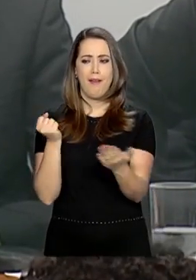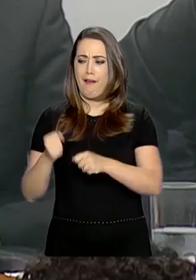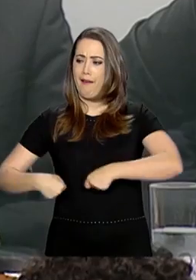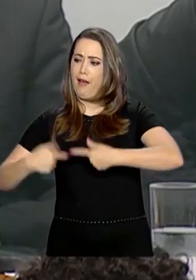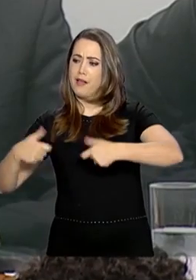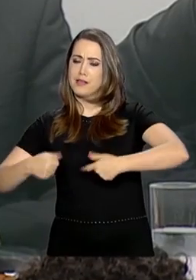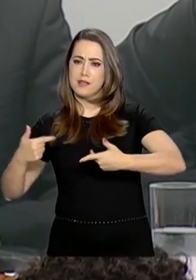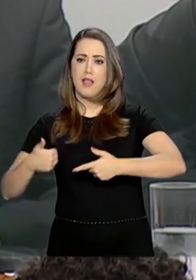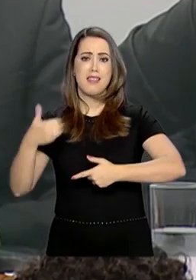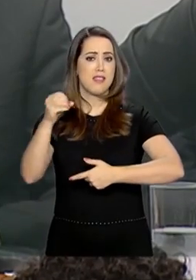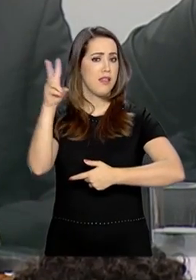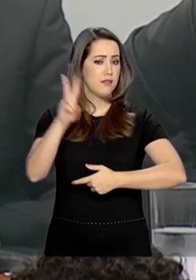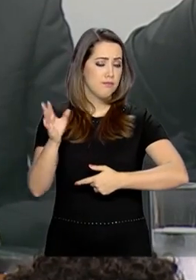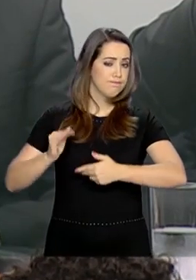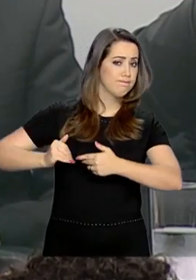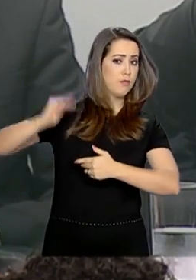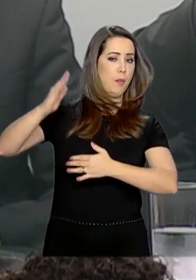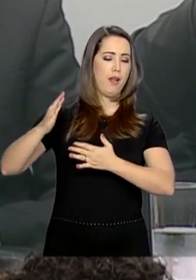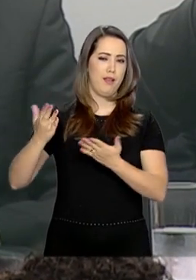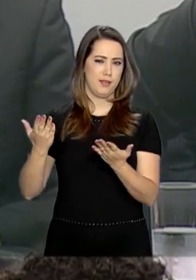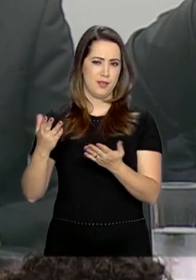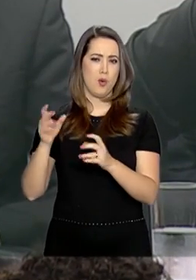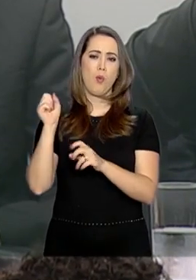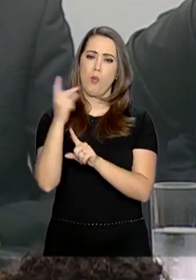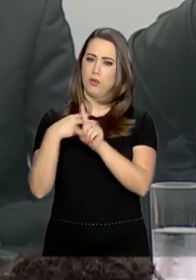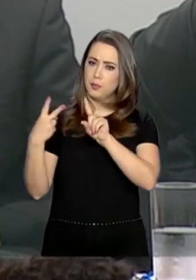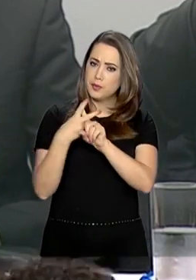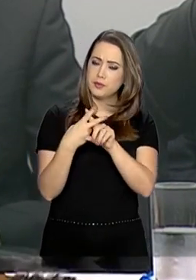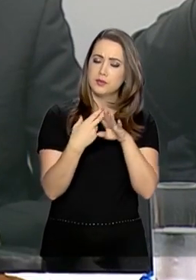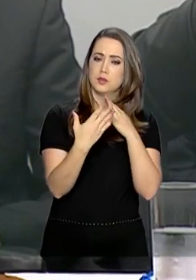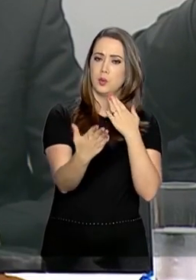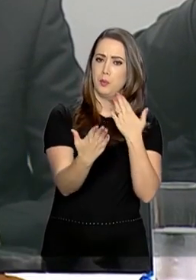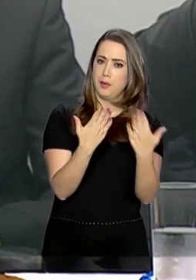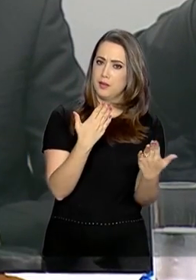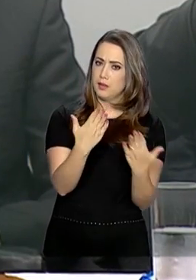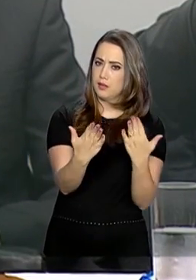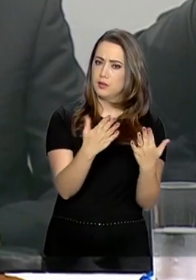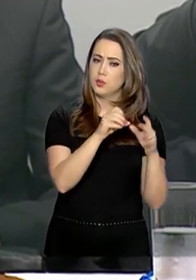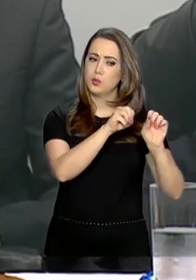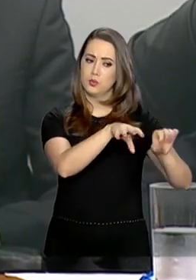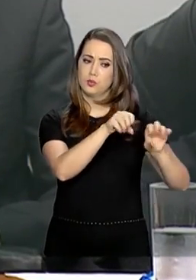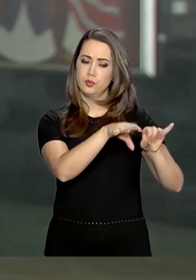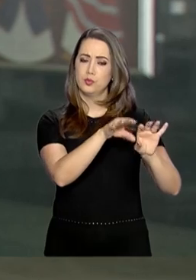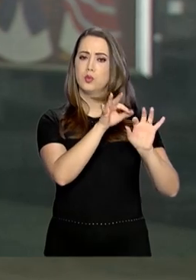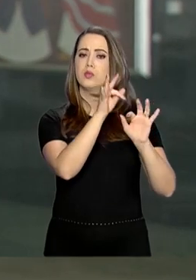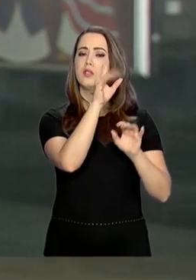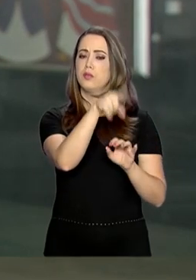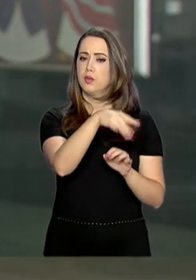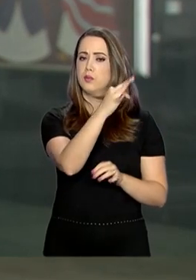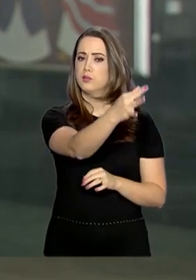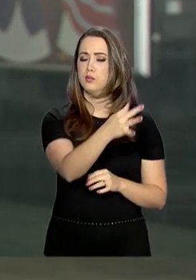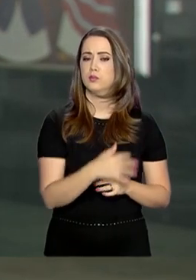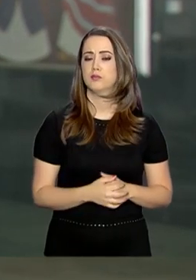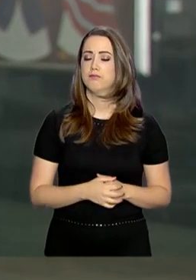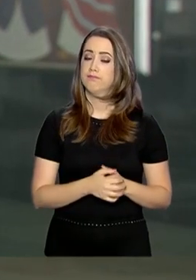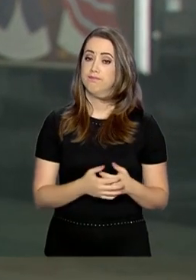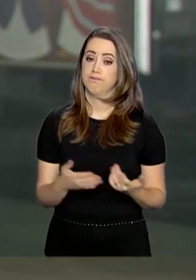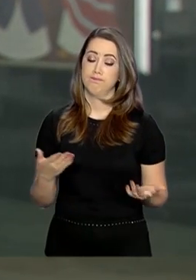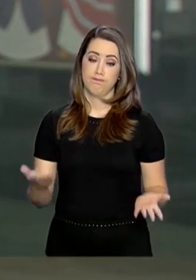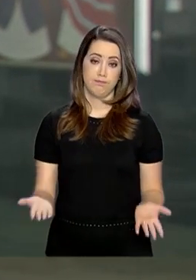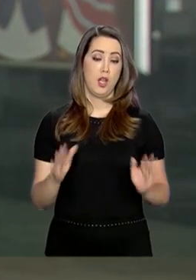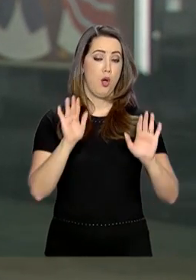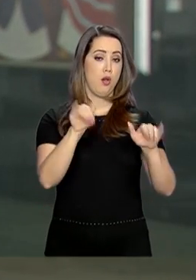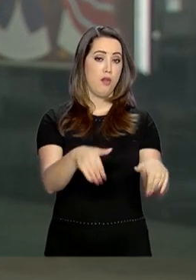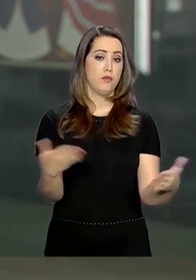gastamos 10 vezes mais com a Previdência do que com o futuro. No fim da tarde